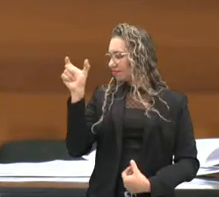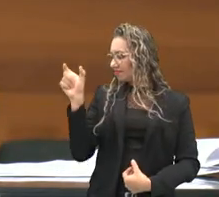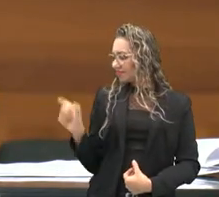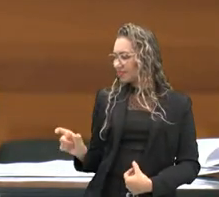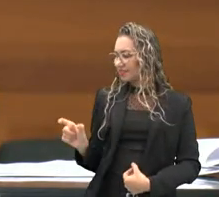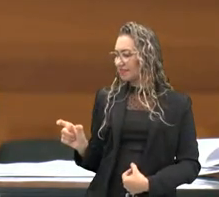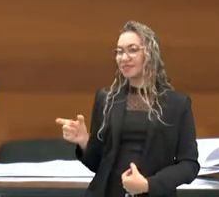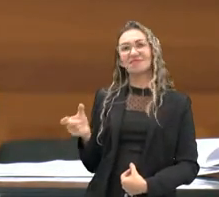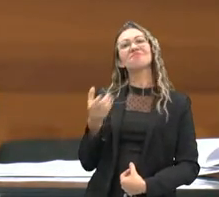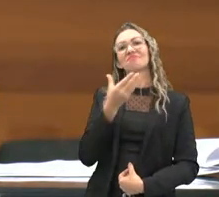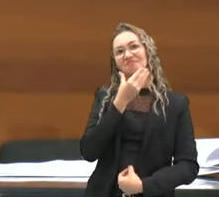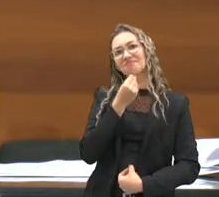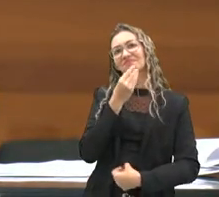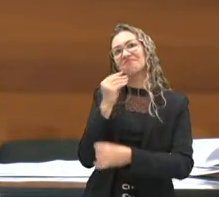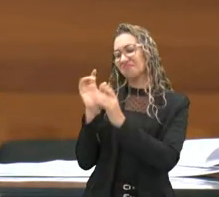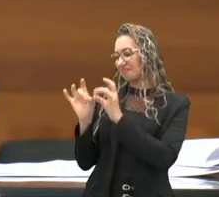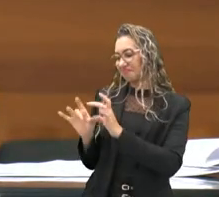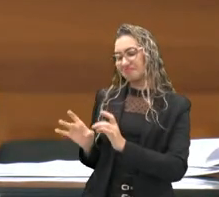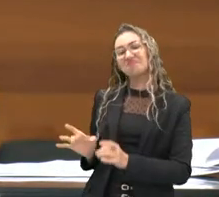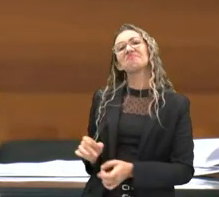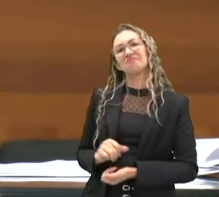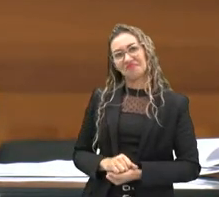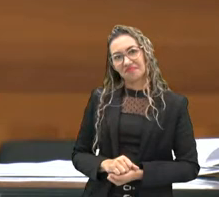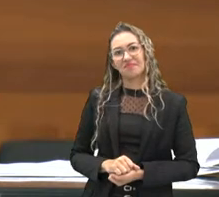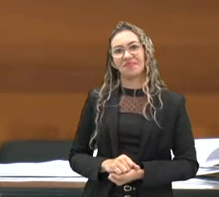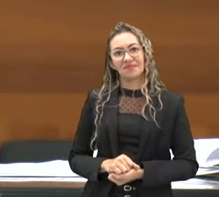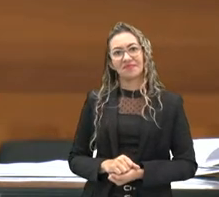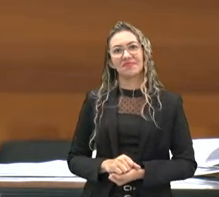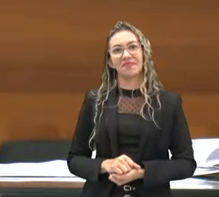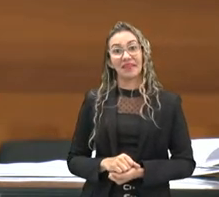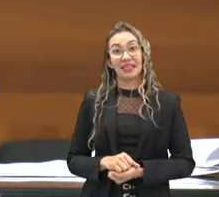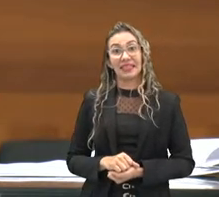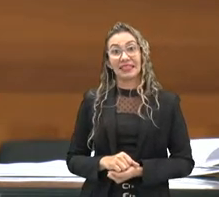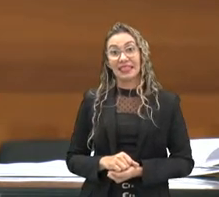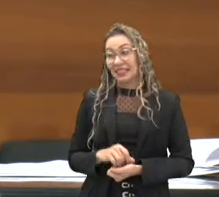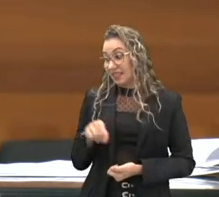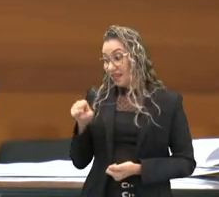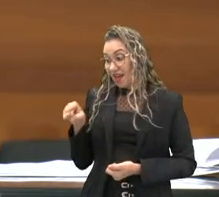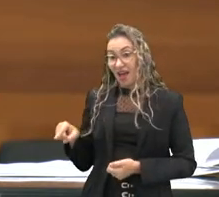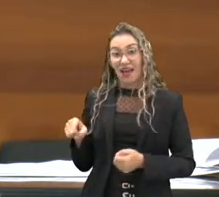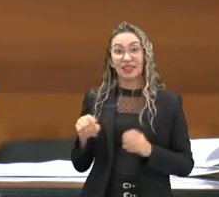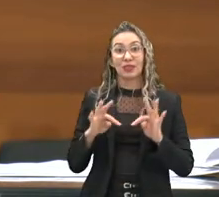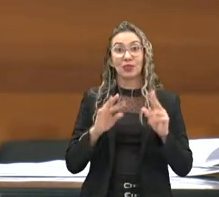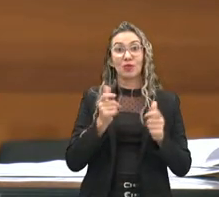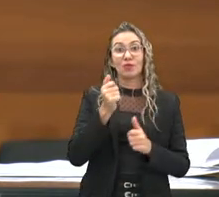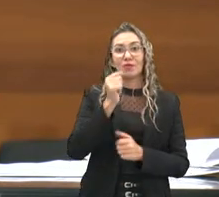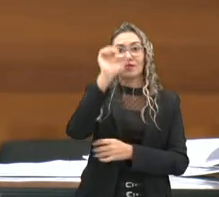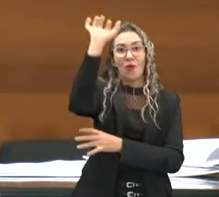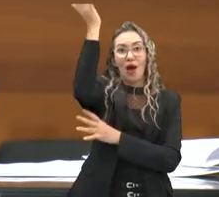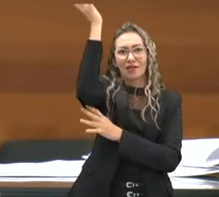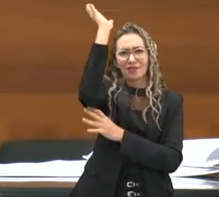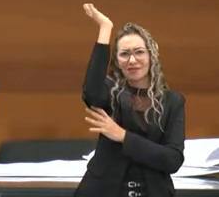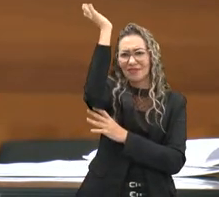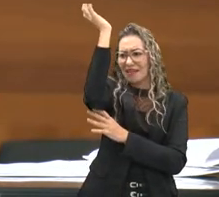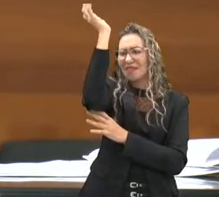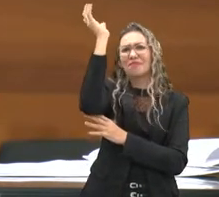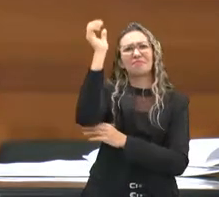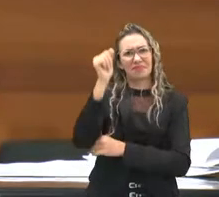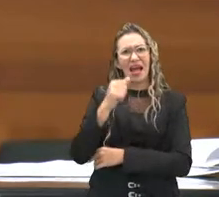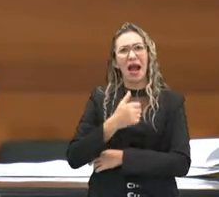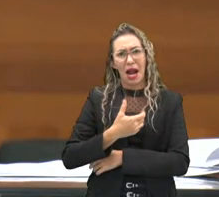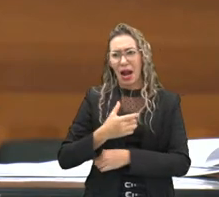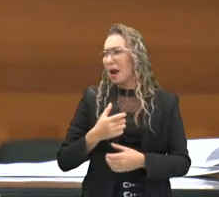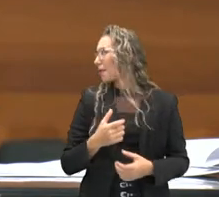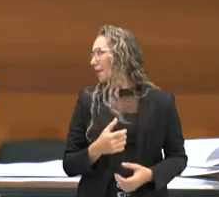Diante, por incrível que pareça, numa das suas mangueiras lá na mansão Mato Grosso, em Brasília, ouvi do